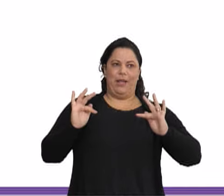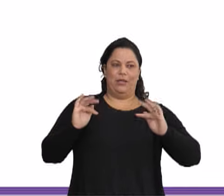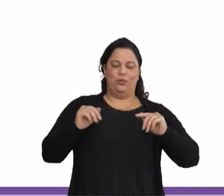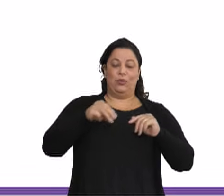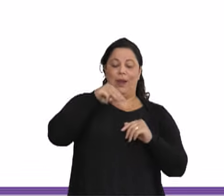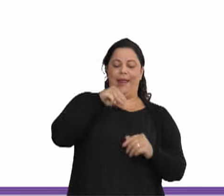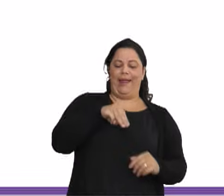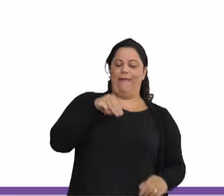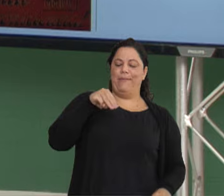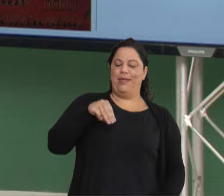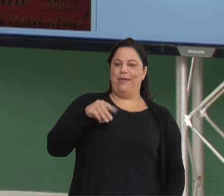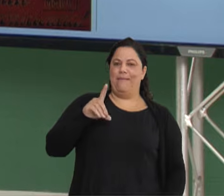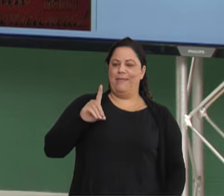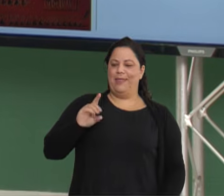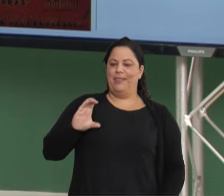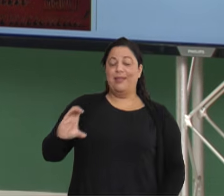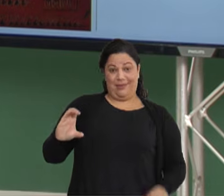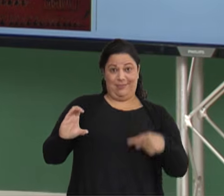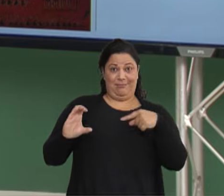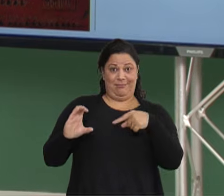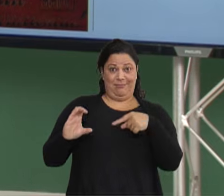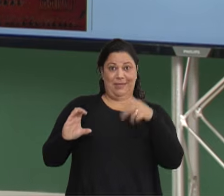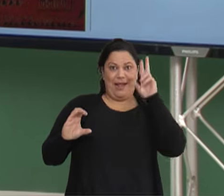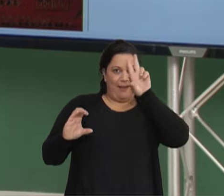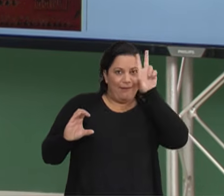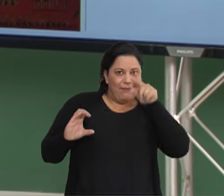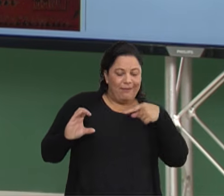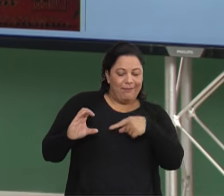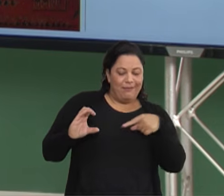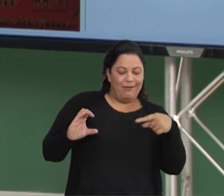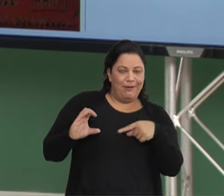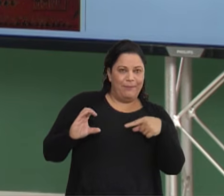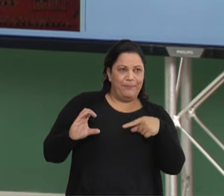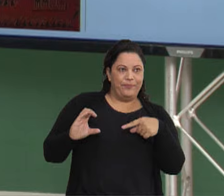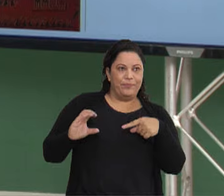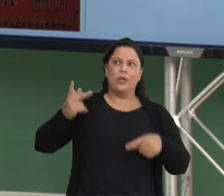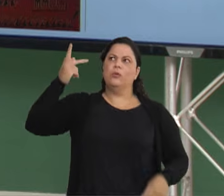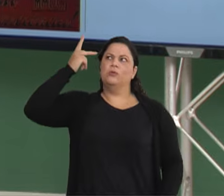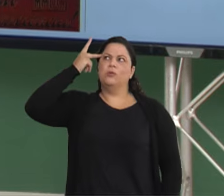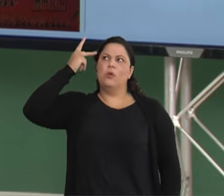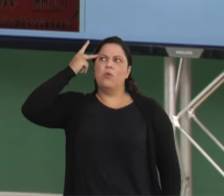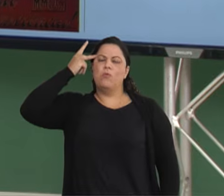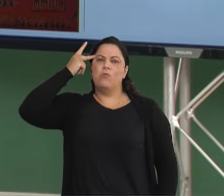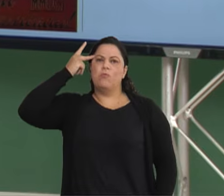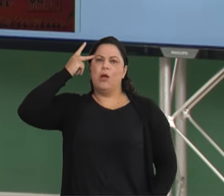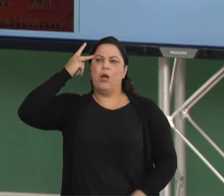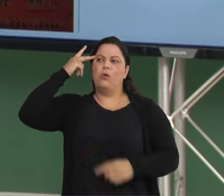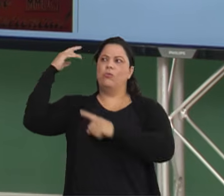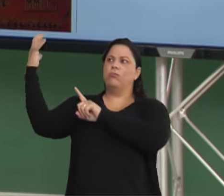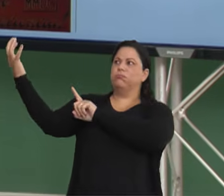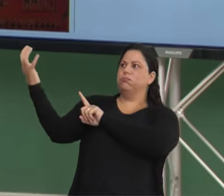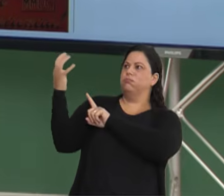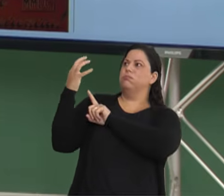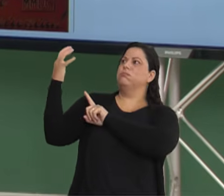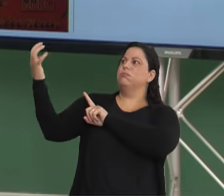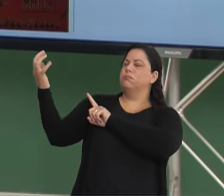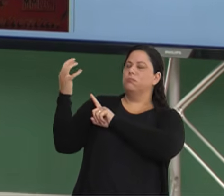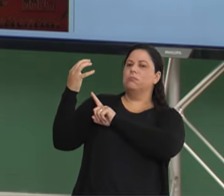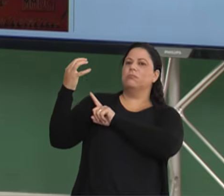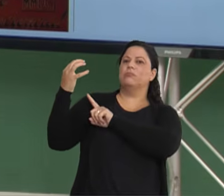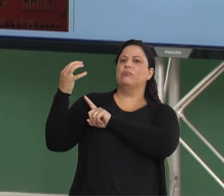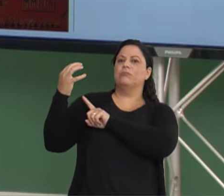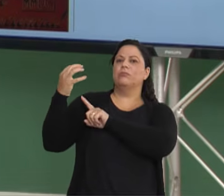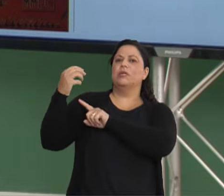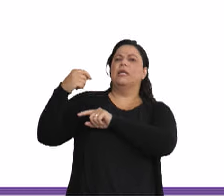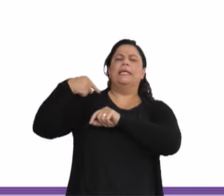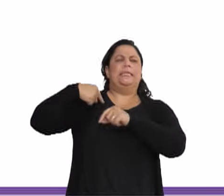Então, São Paulo está dizendo para você. Você tem um dever a cumprir, consulte sua consciência. E repara no